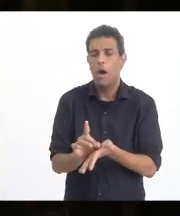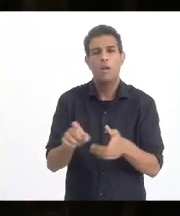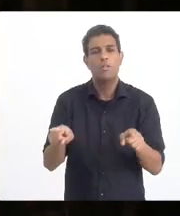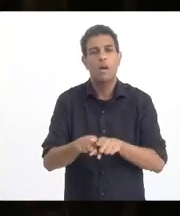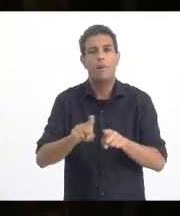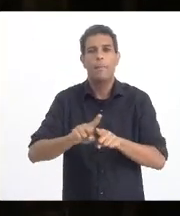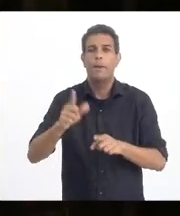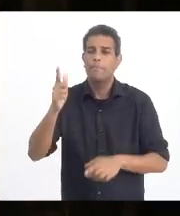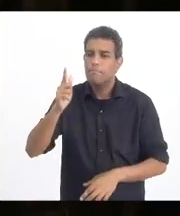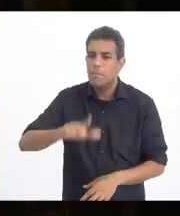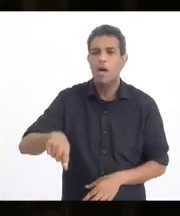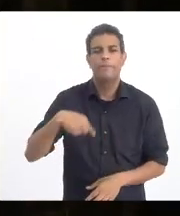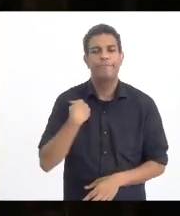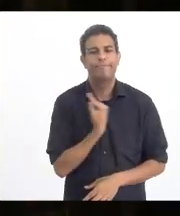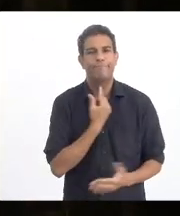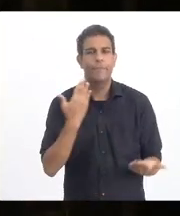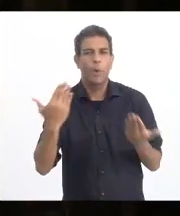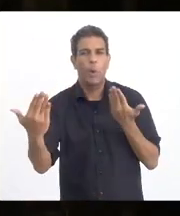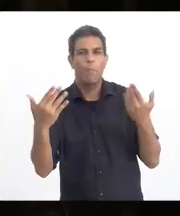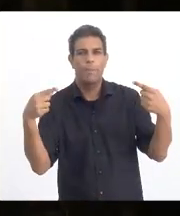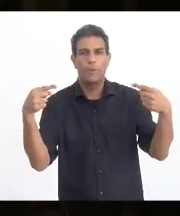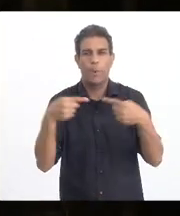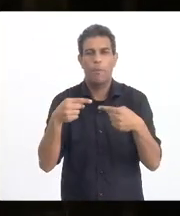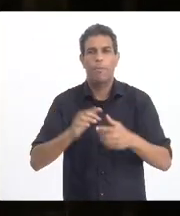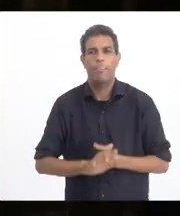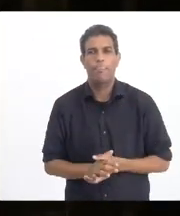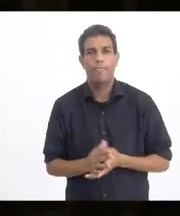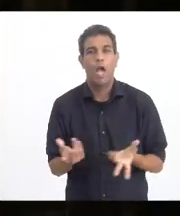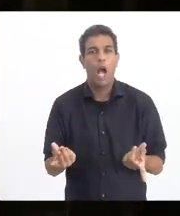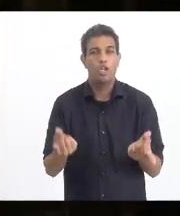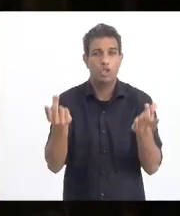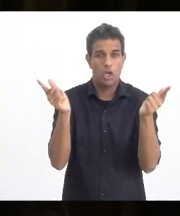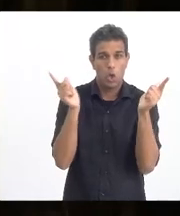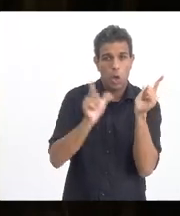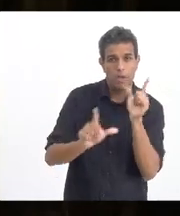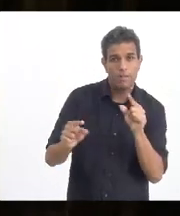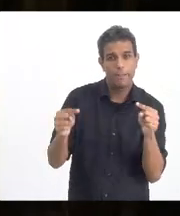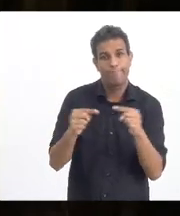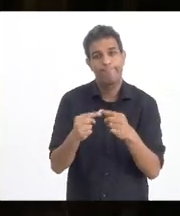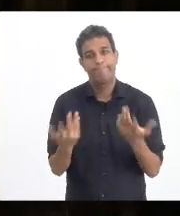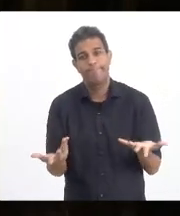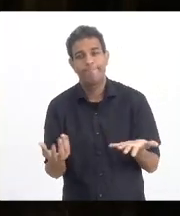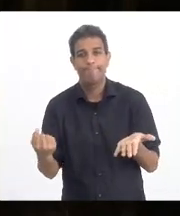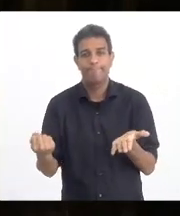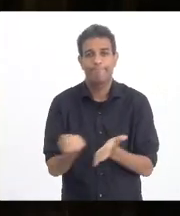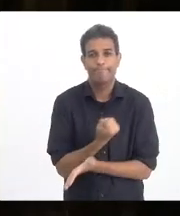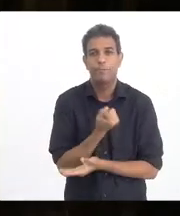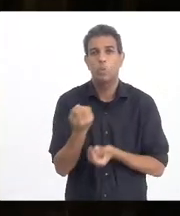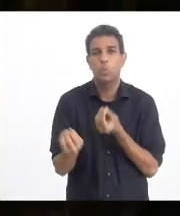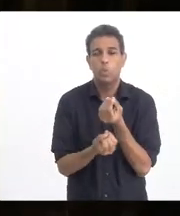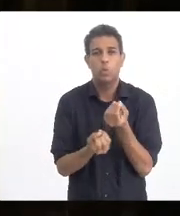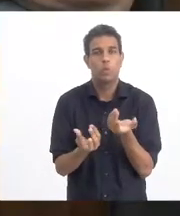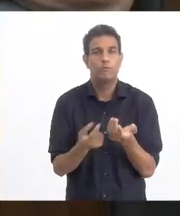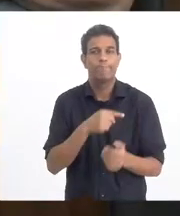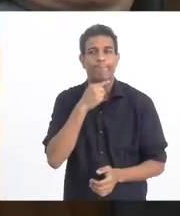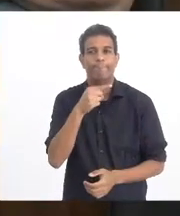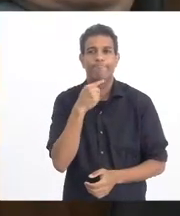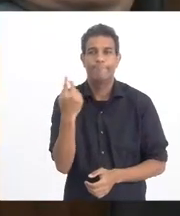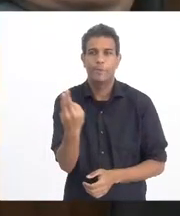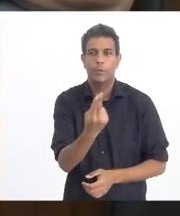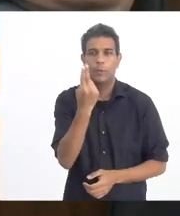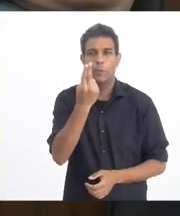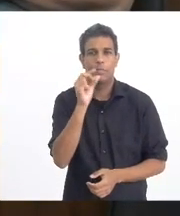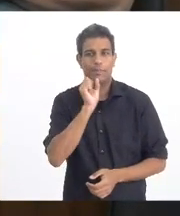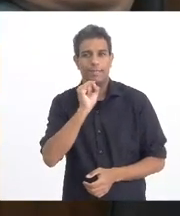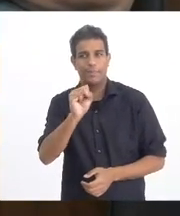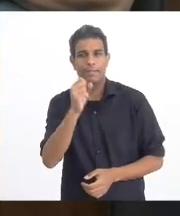muito mais, nós tínhamos no projeto, mas o dinheiro não deu. O que nos foi passado é que o dinheiro não deu. Então,